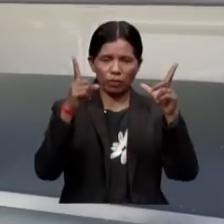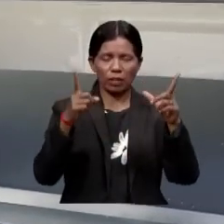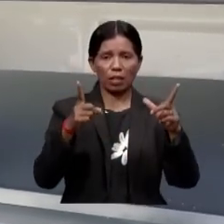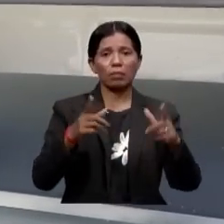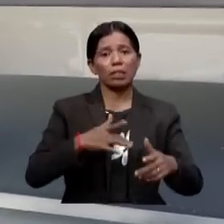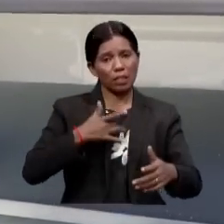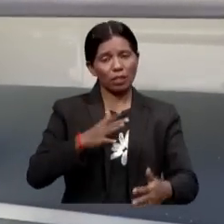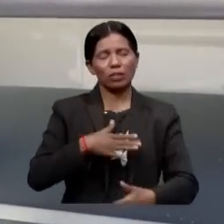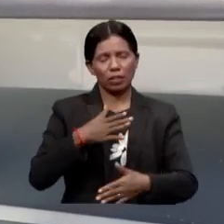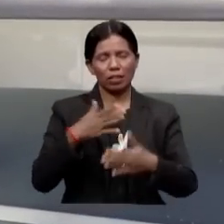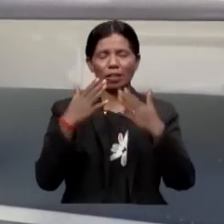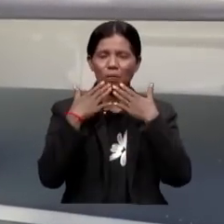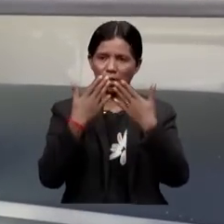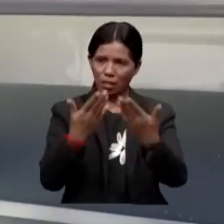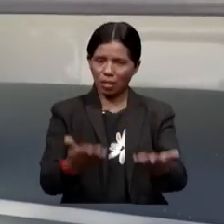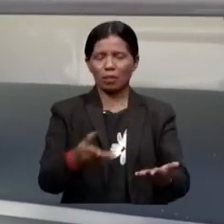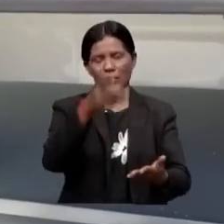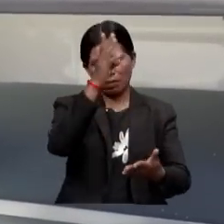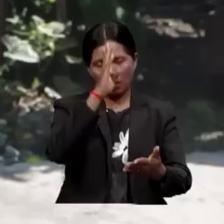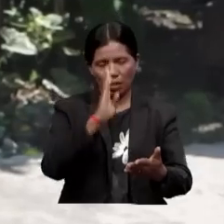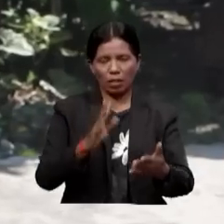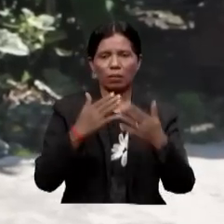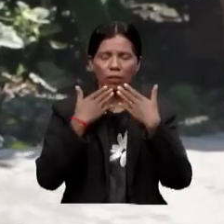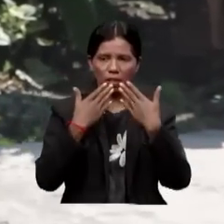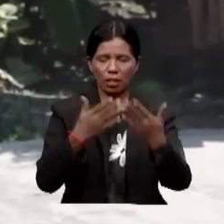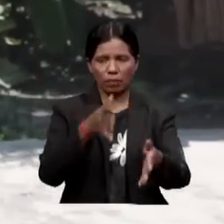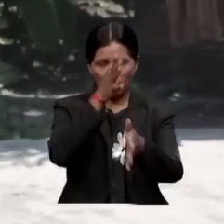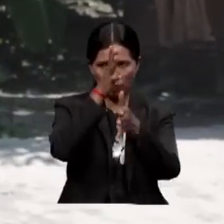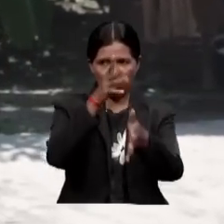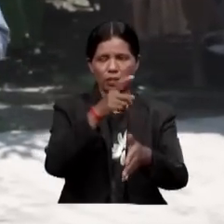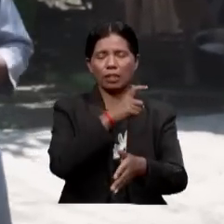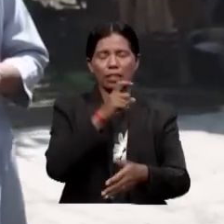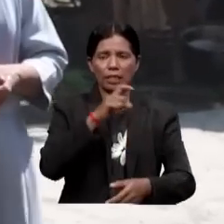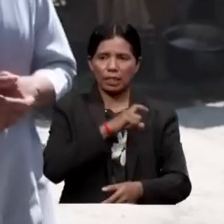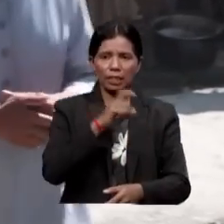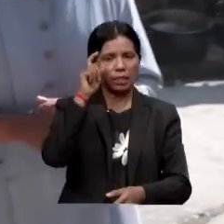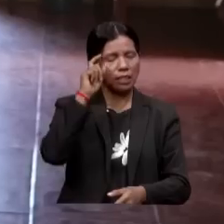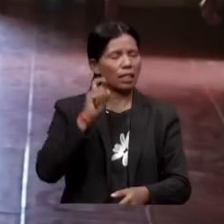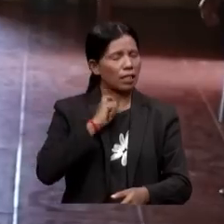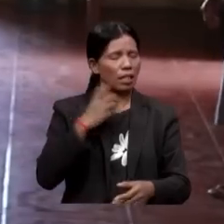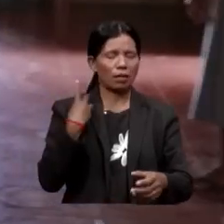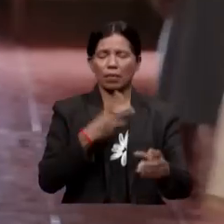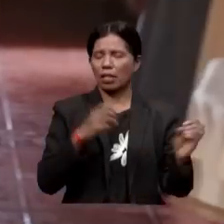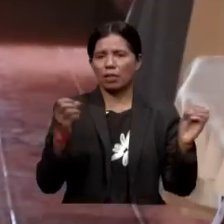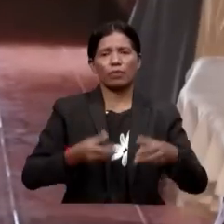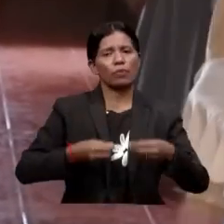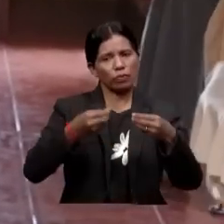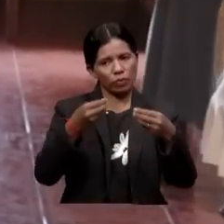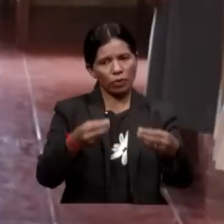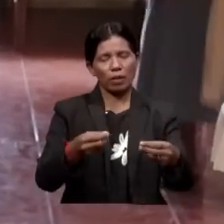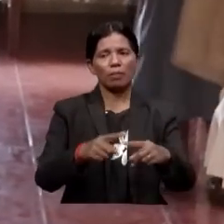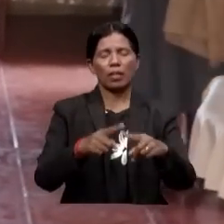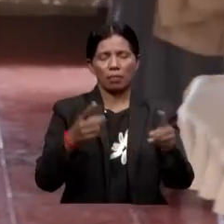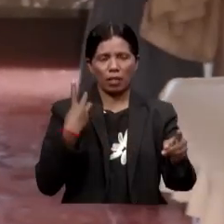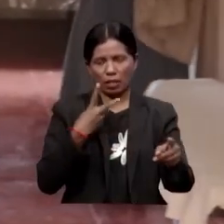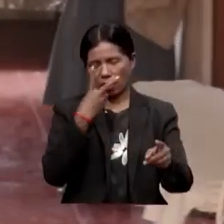tebes ami agradece ba maroma agradece ba bonana ami laia botruma to oferece mai be ami kompania